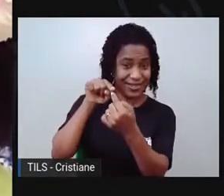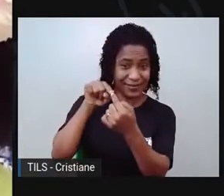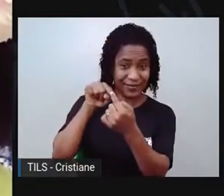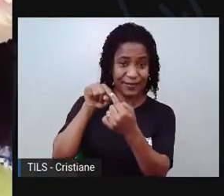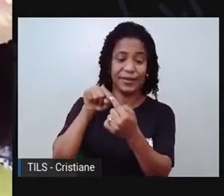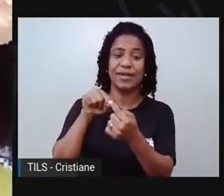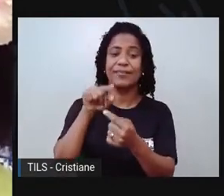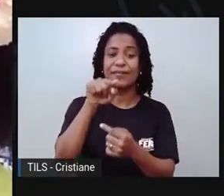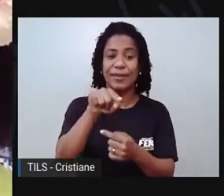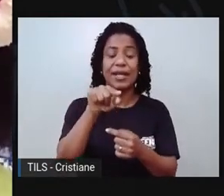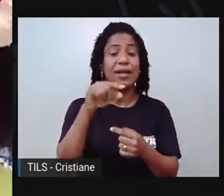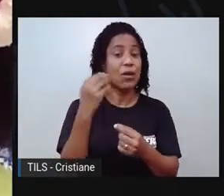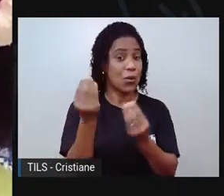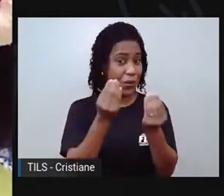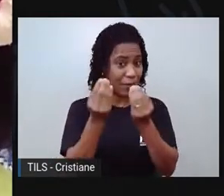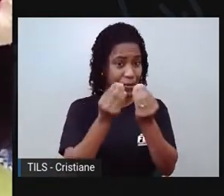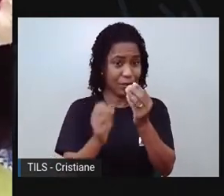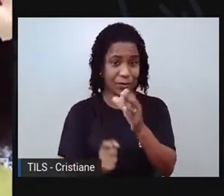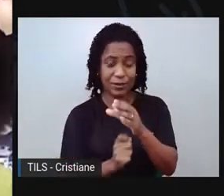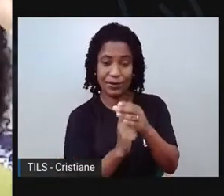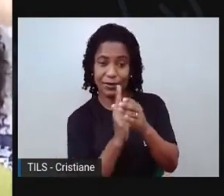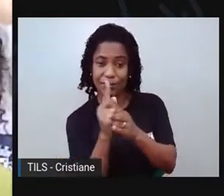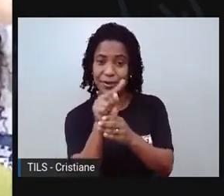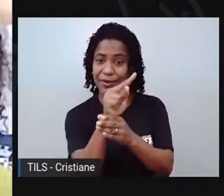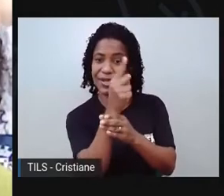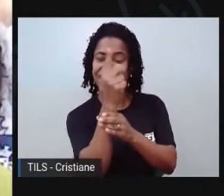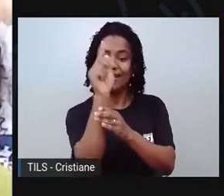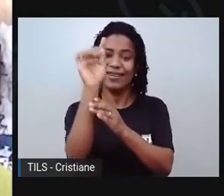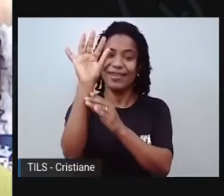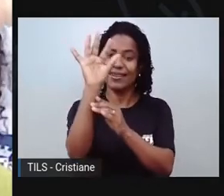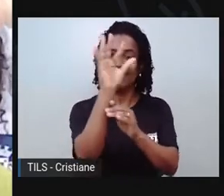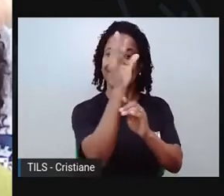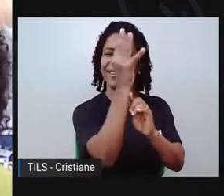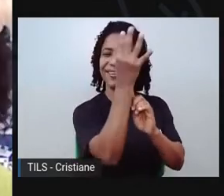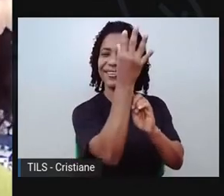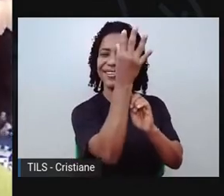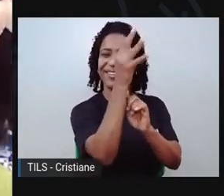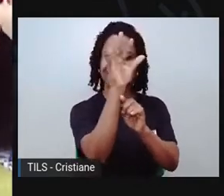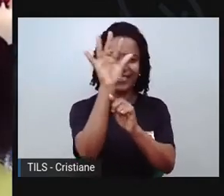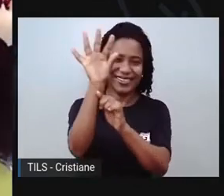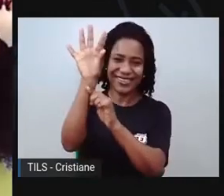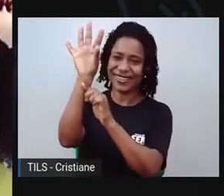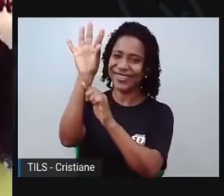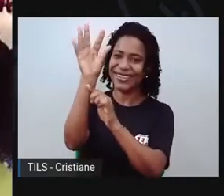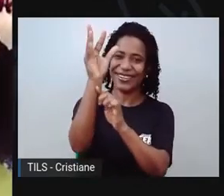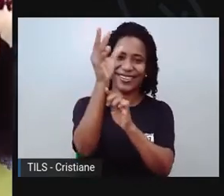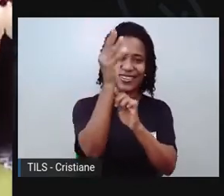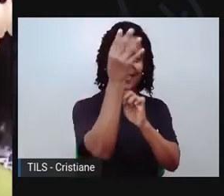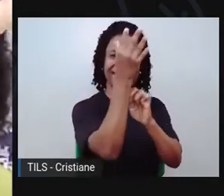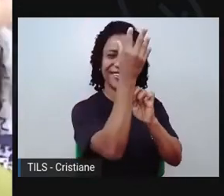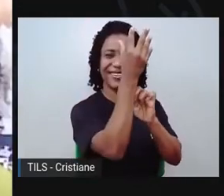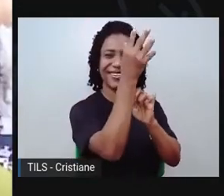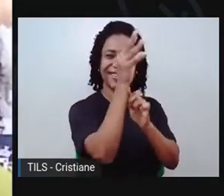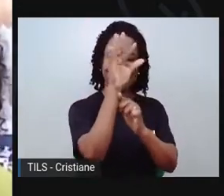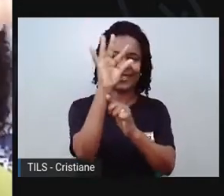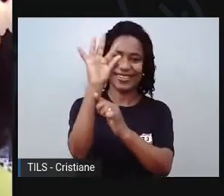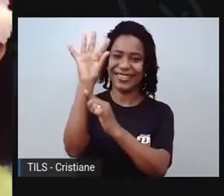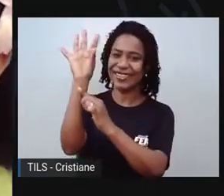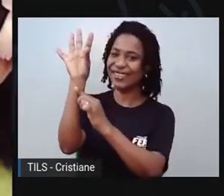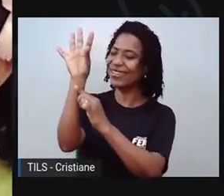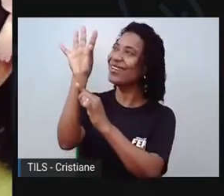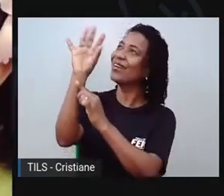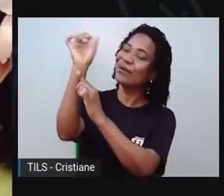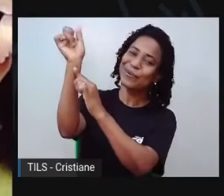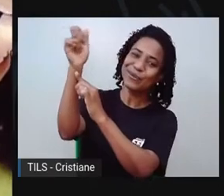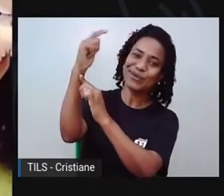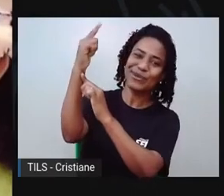para si, ela gira para o sol. Ela procura a luz do sol. Que linda! Que cor é